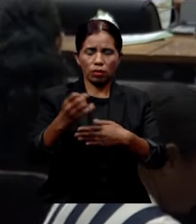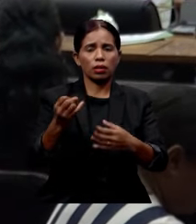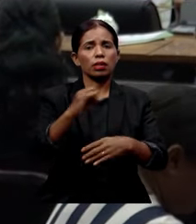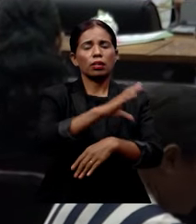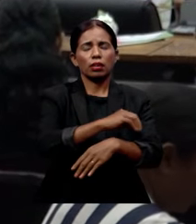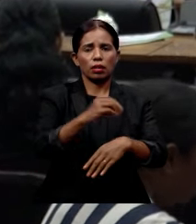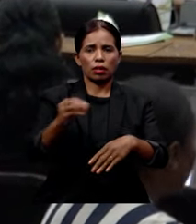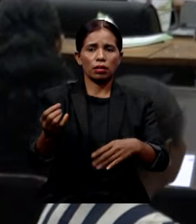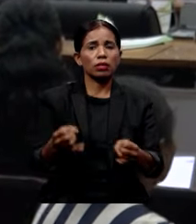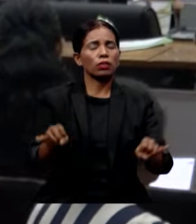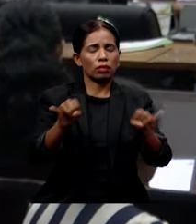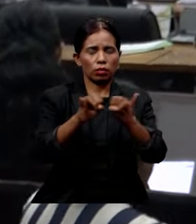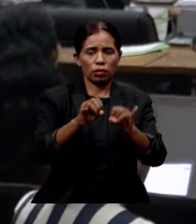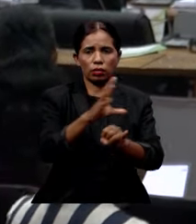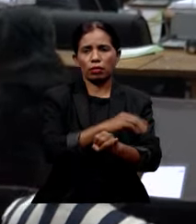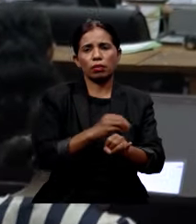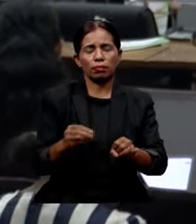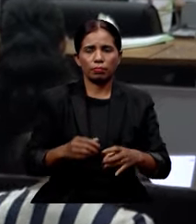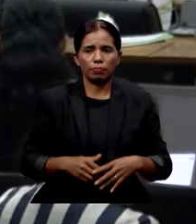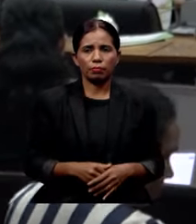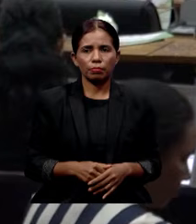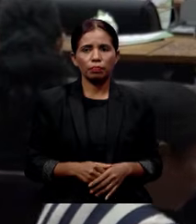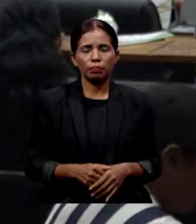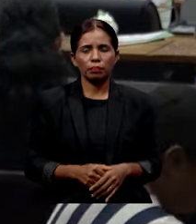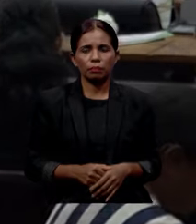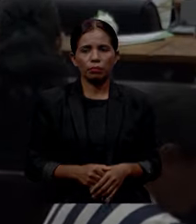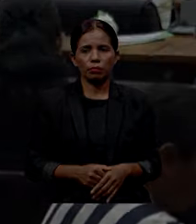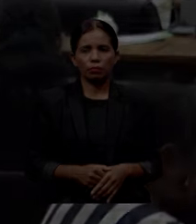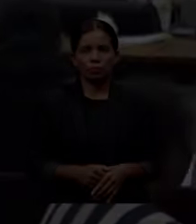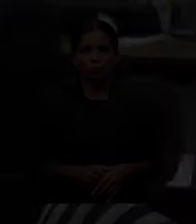descentralização administrativa no poder local. Adriano Verdial, Jaime dos Santos, GMN.